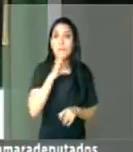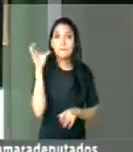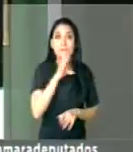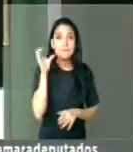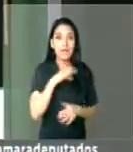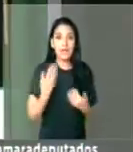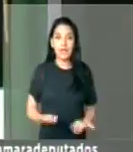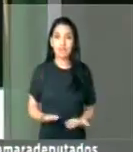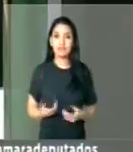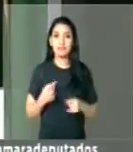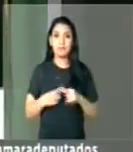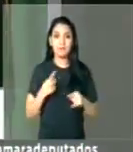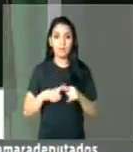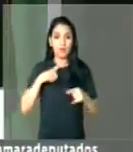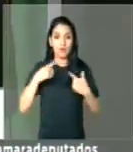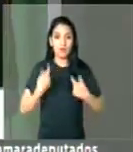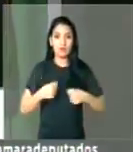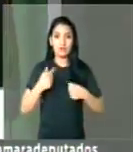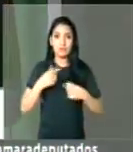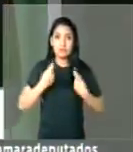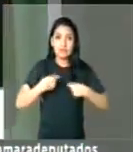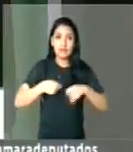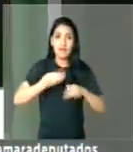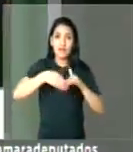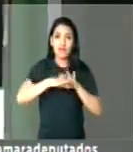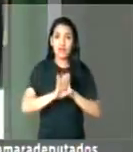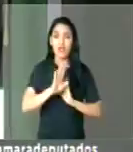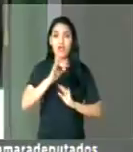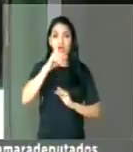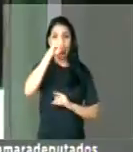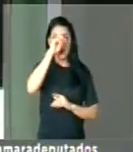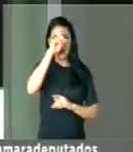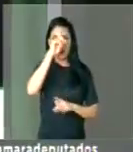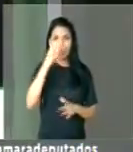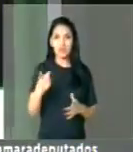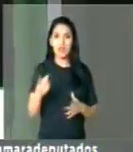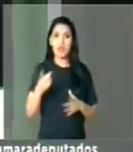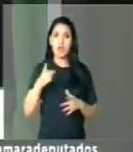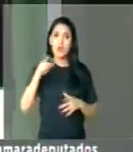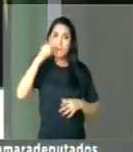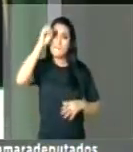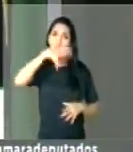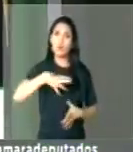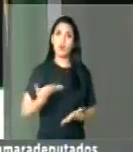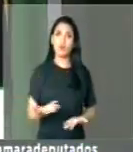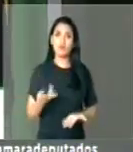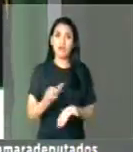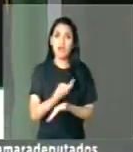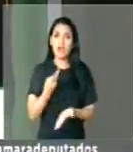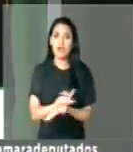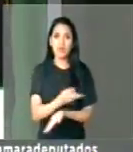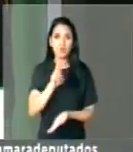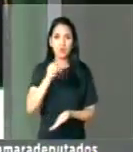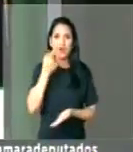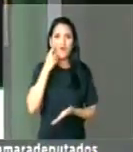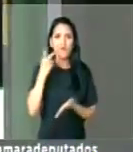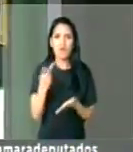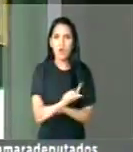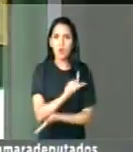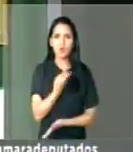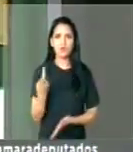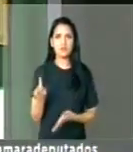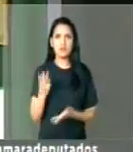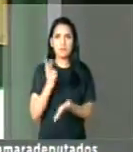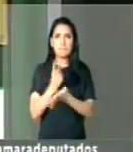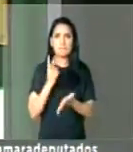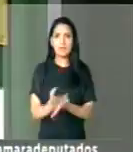vê nada tão brutal como o que fizeram com ele, nem em ambientes de guerra. A Convenção